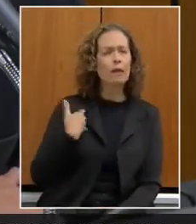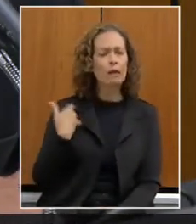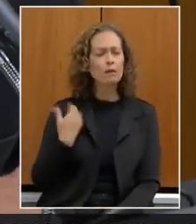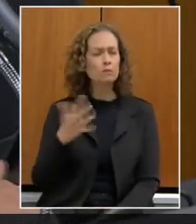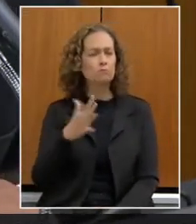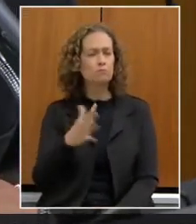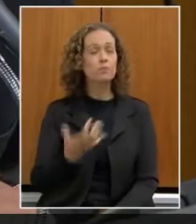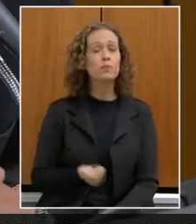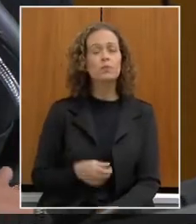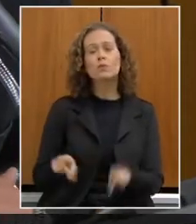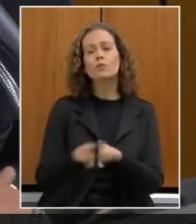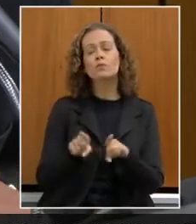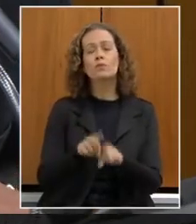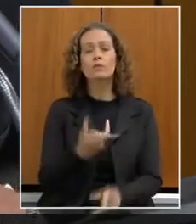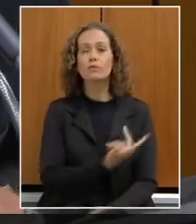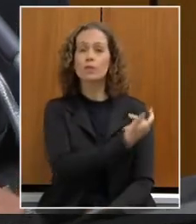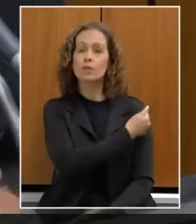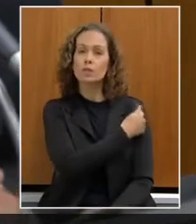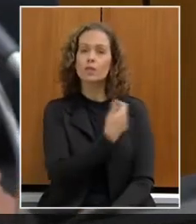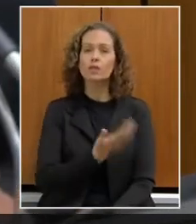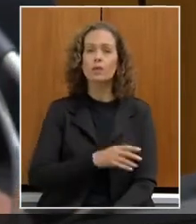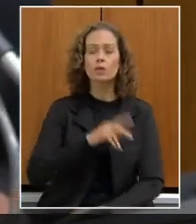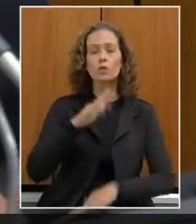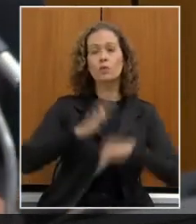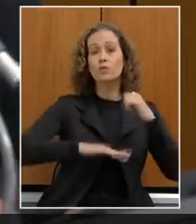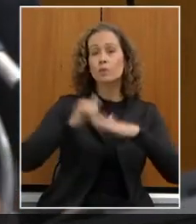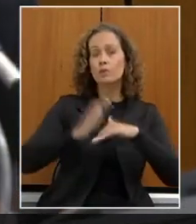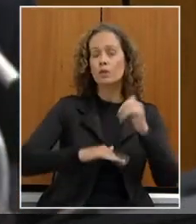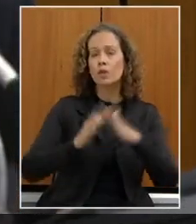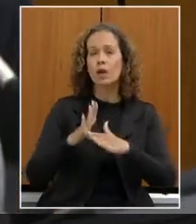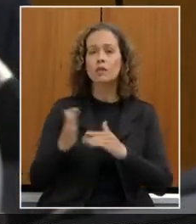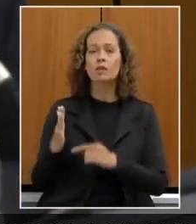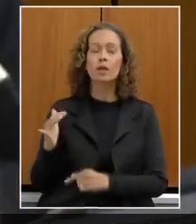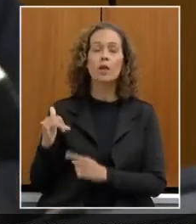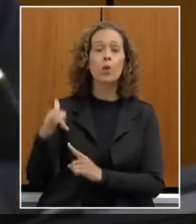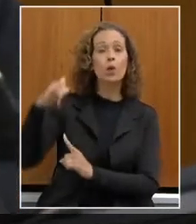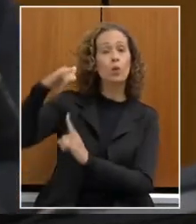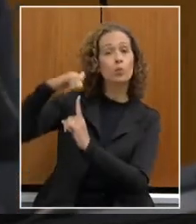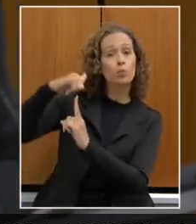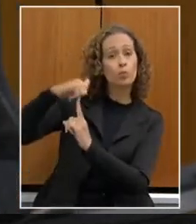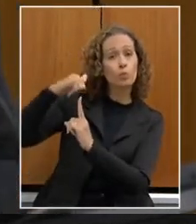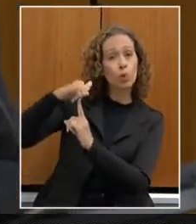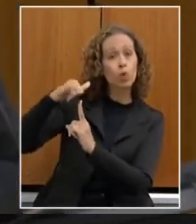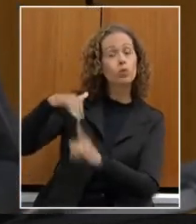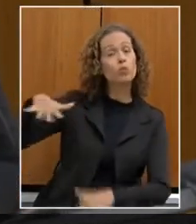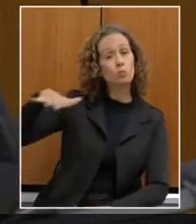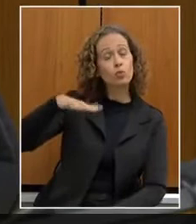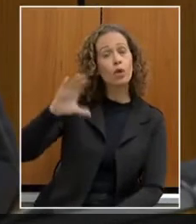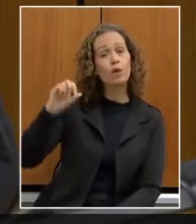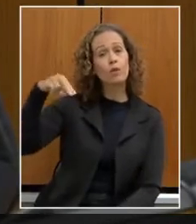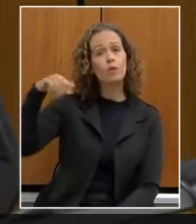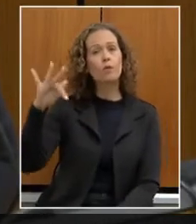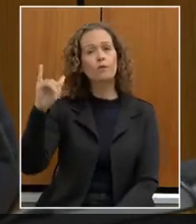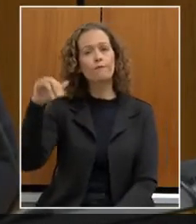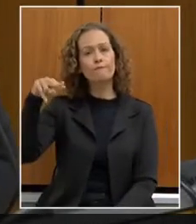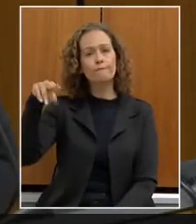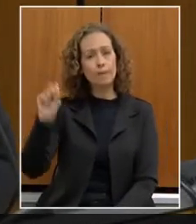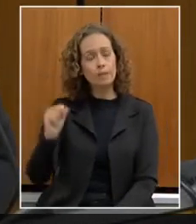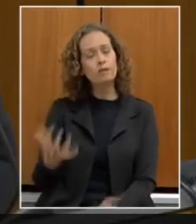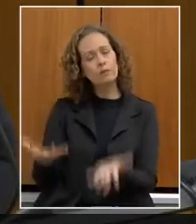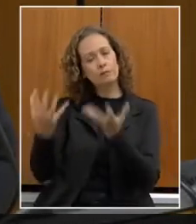vacinas dedicadas ao serviço aeroportuário que lembrando que o aeroporto de Confins está em Confins então eles recebem mais doses e